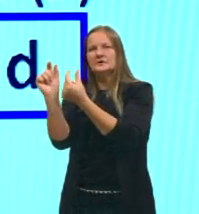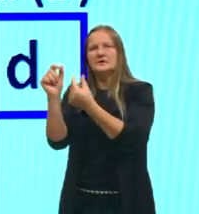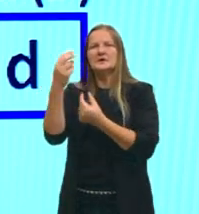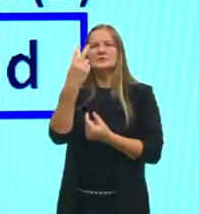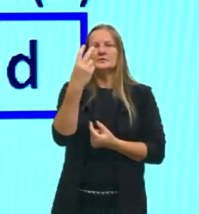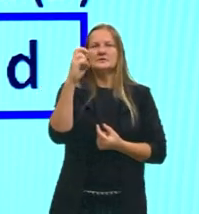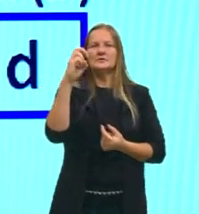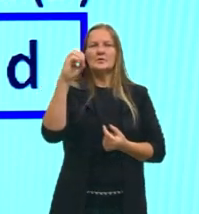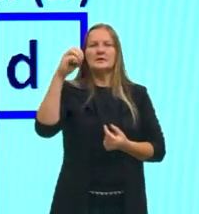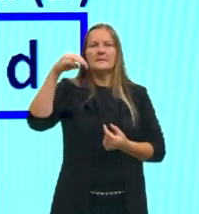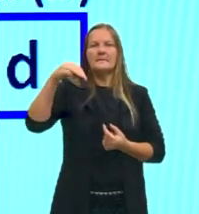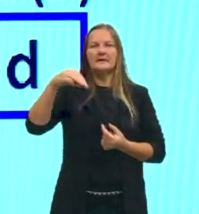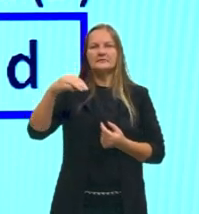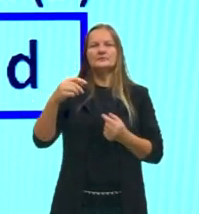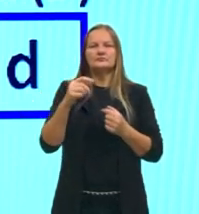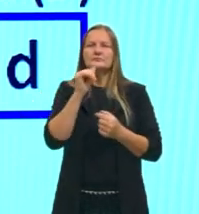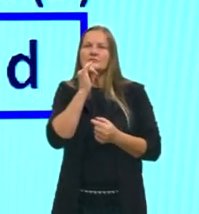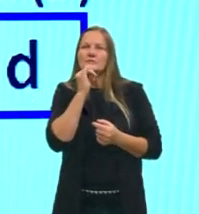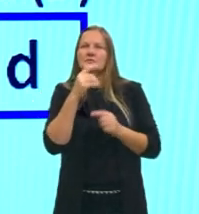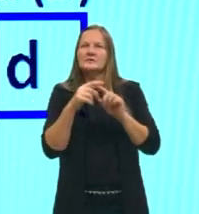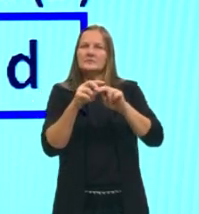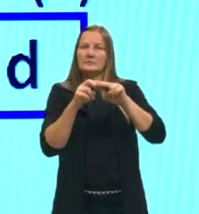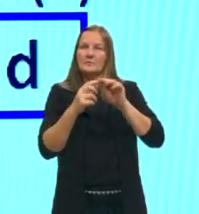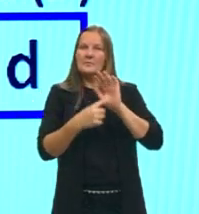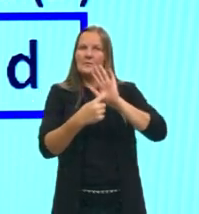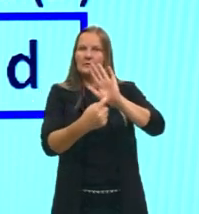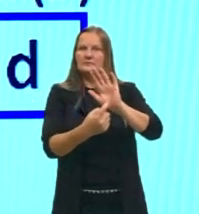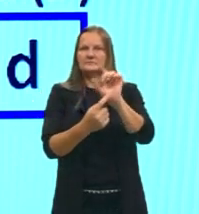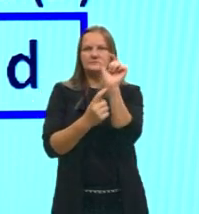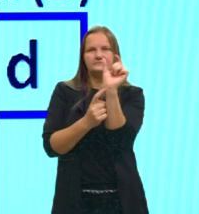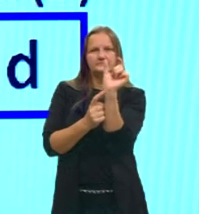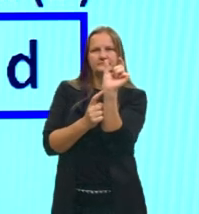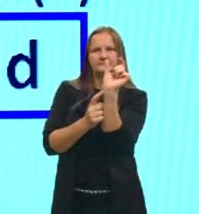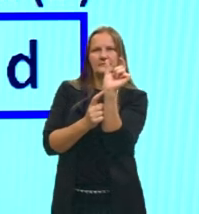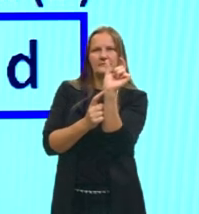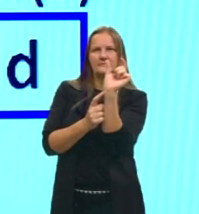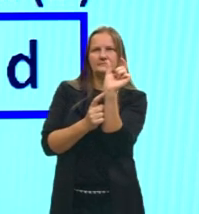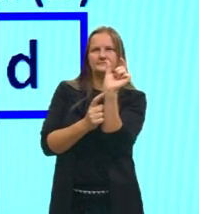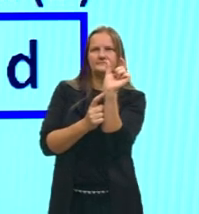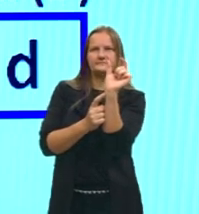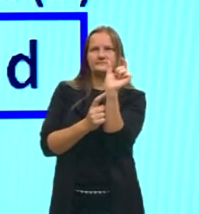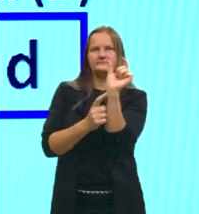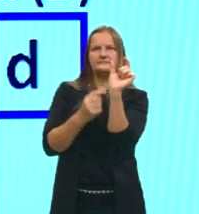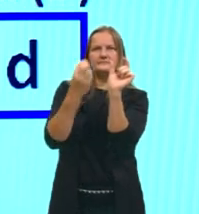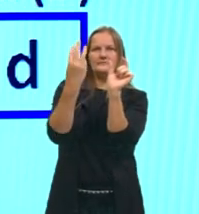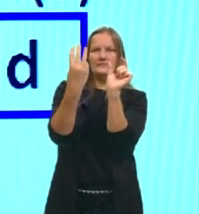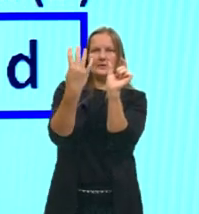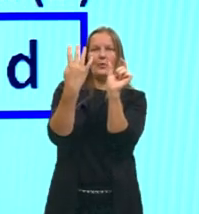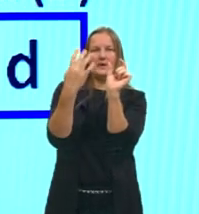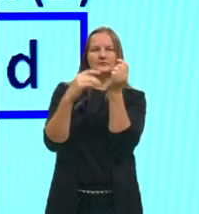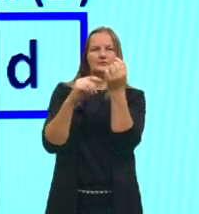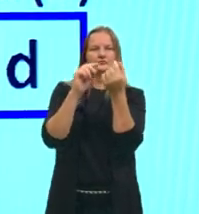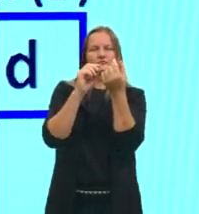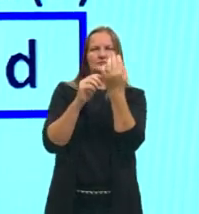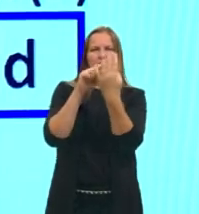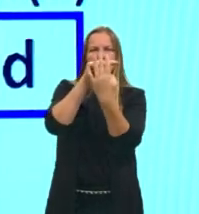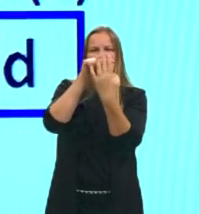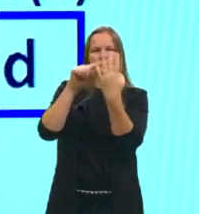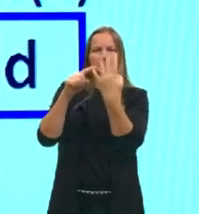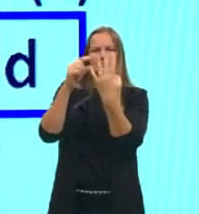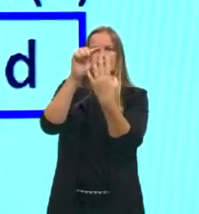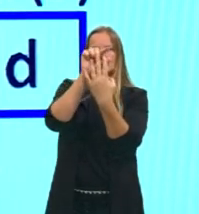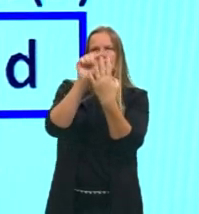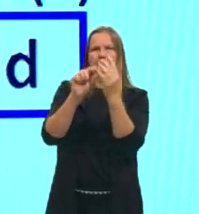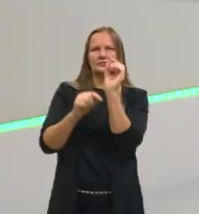metros Neto tá colocado ali então eu pego Essa barriguinha aqui por exemplo é quatro dedinhos tá quatro dedos mesmo se eu